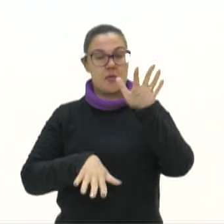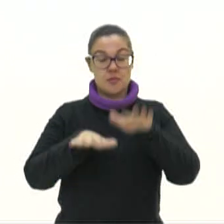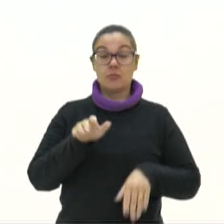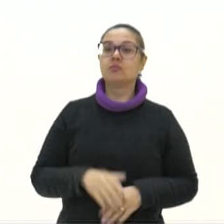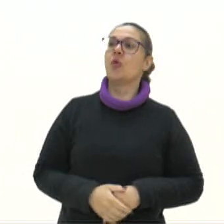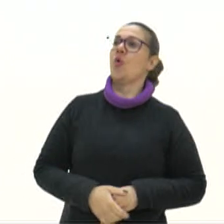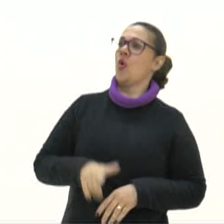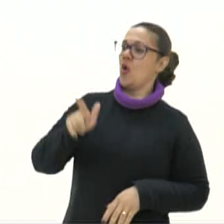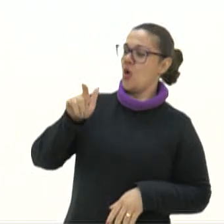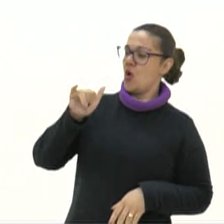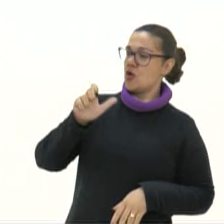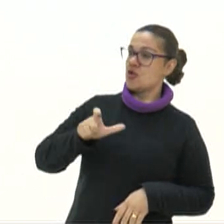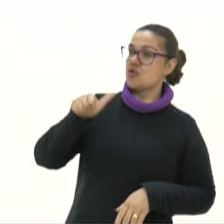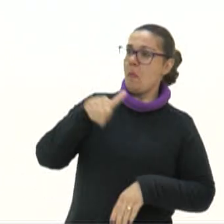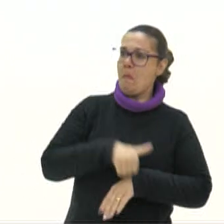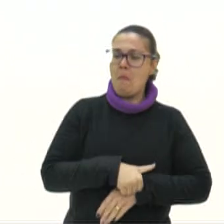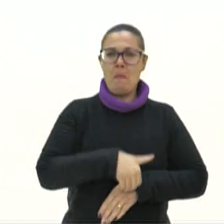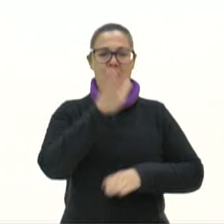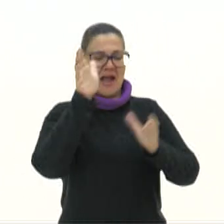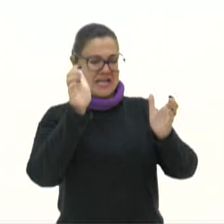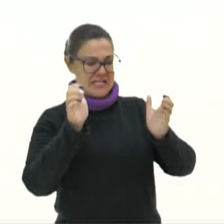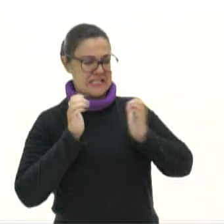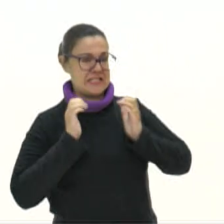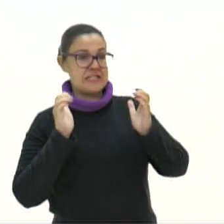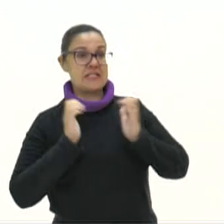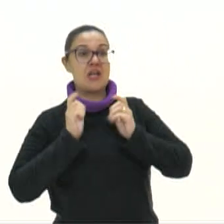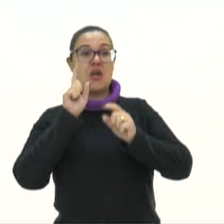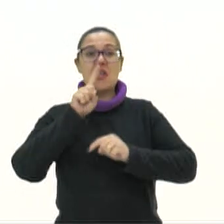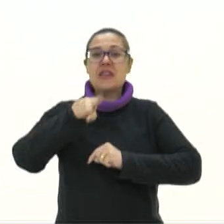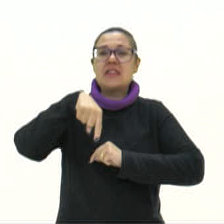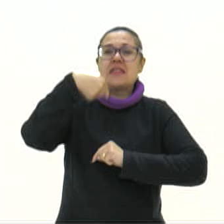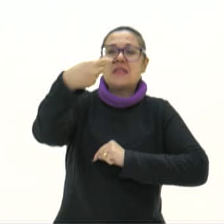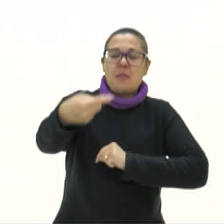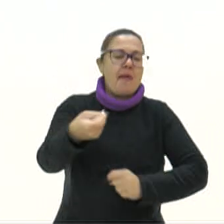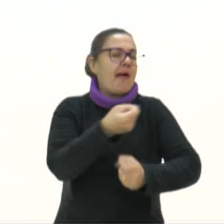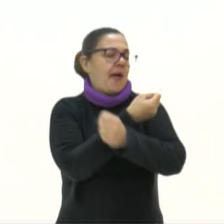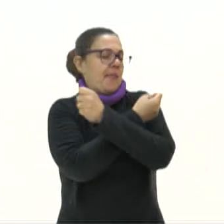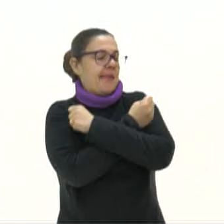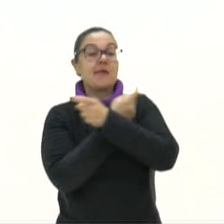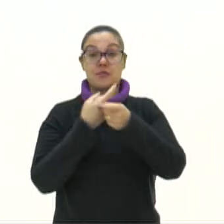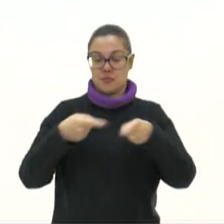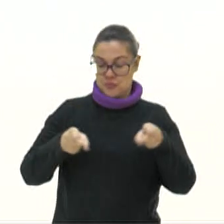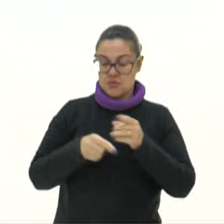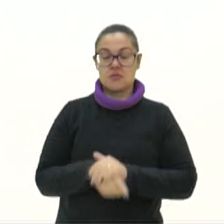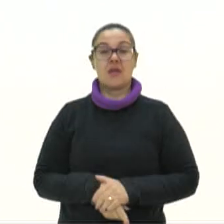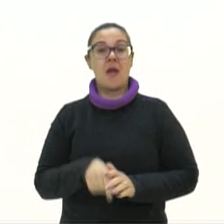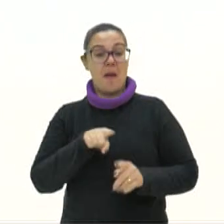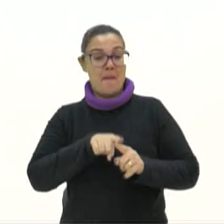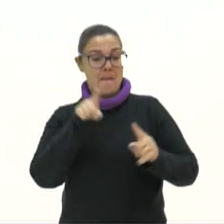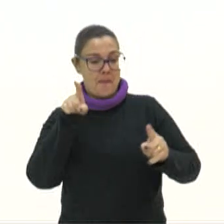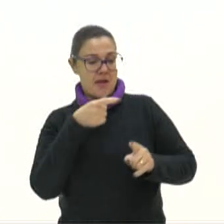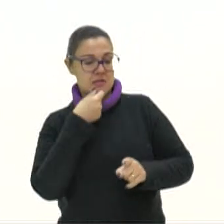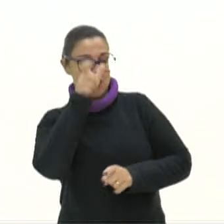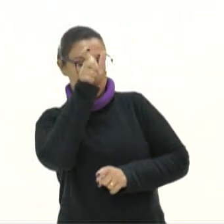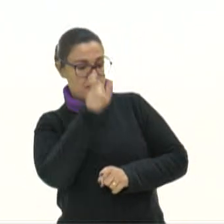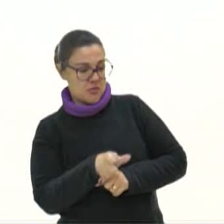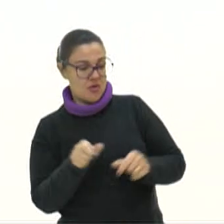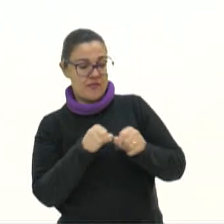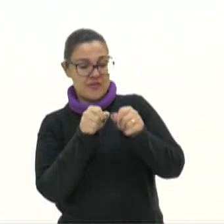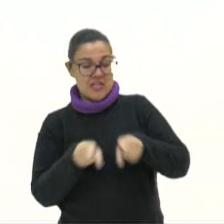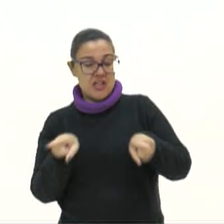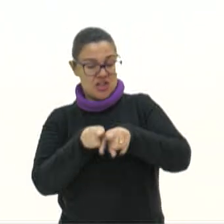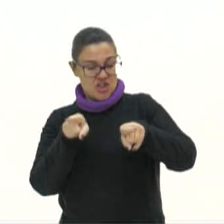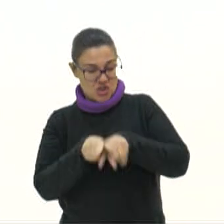Gil poderia estar mais do que rico, depois de aquele abraço, uma letra de uma música, mas ele não é homem de repetir a fórmula que